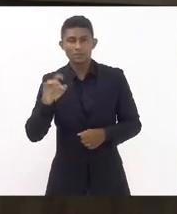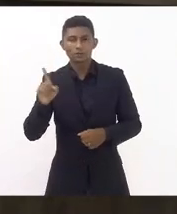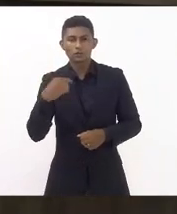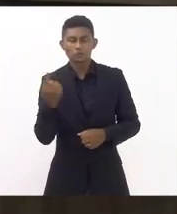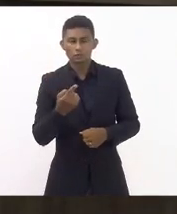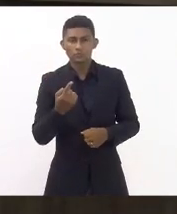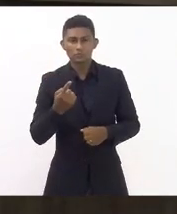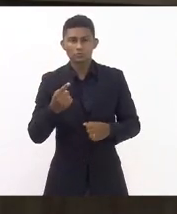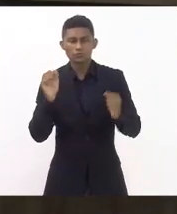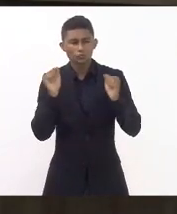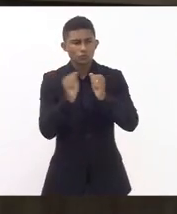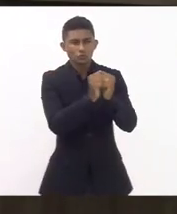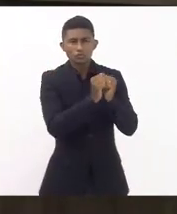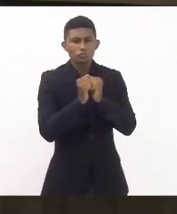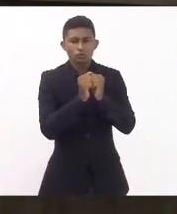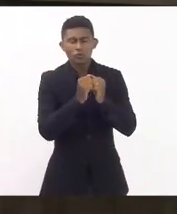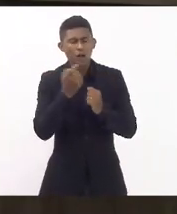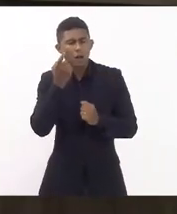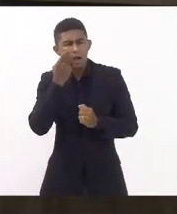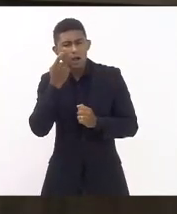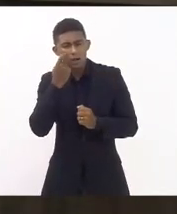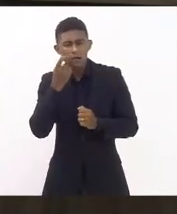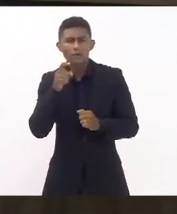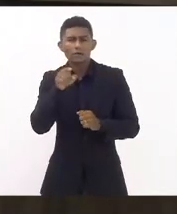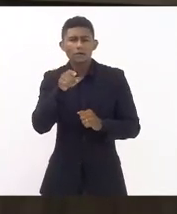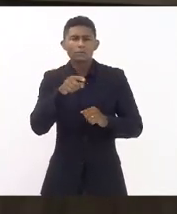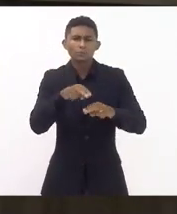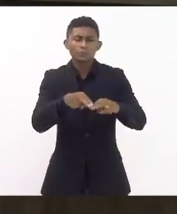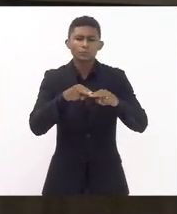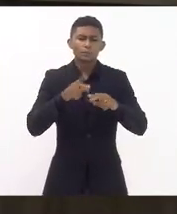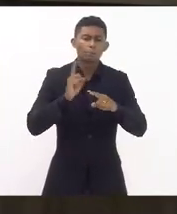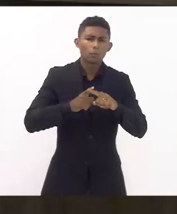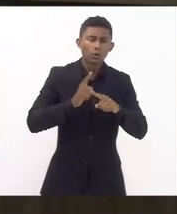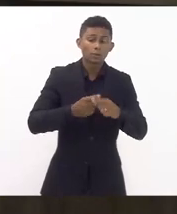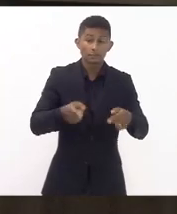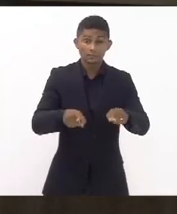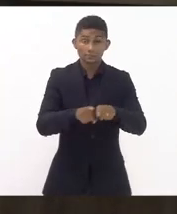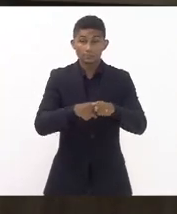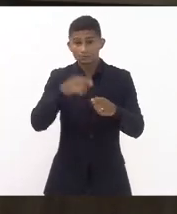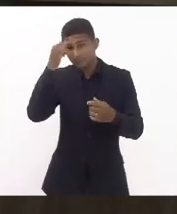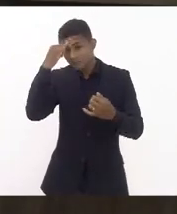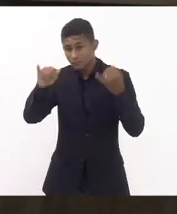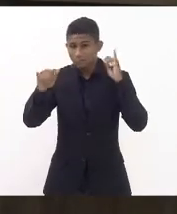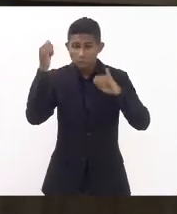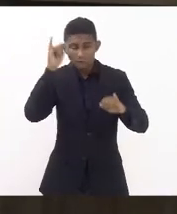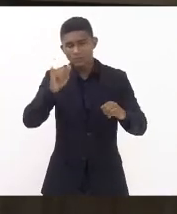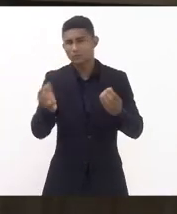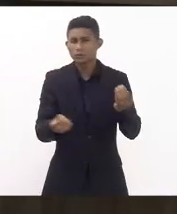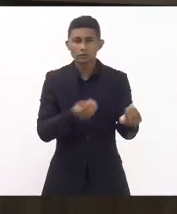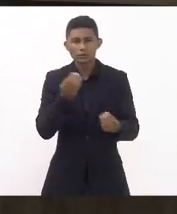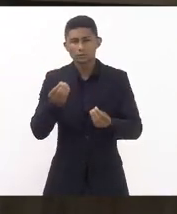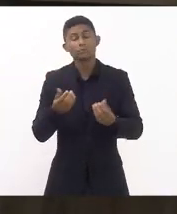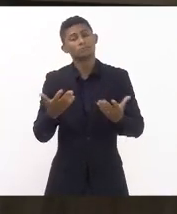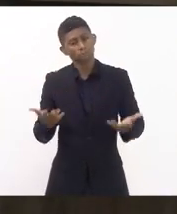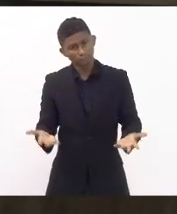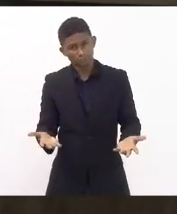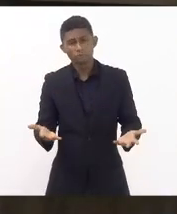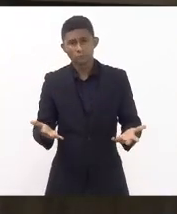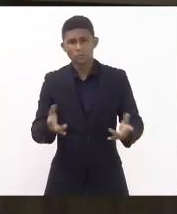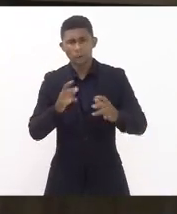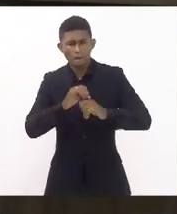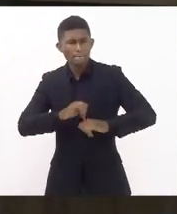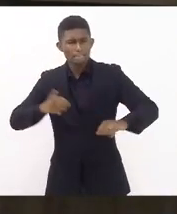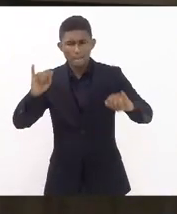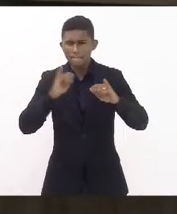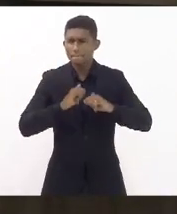para vermos as causas, mas também a prevenção. E essas campanhas cotidianas dentro